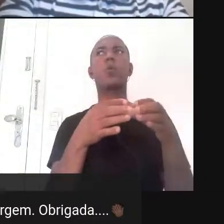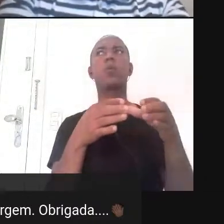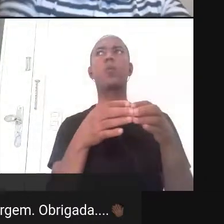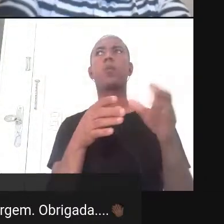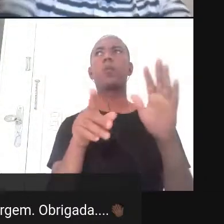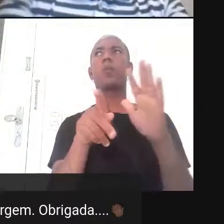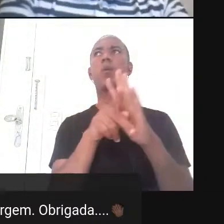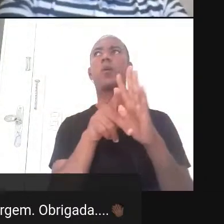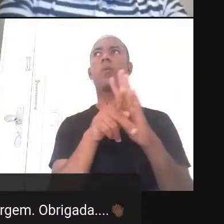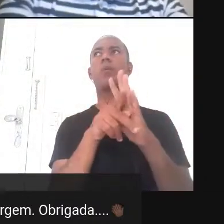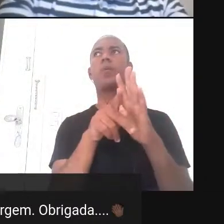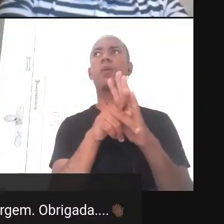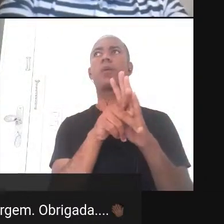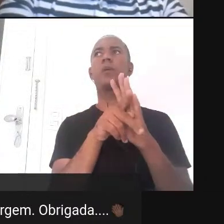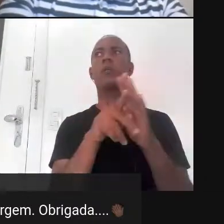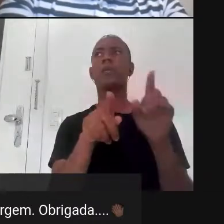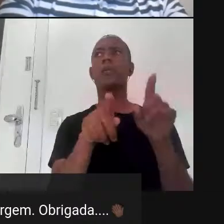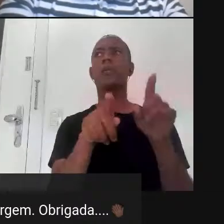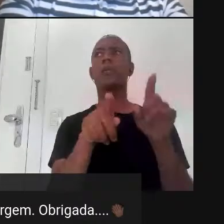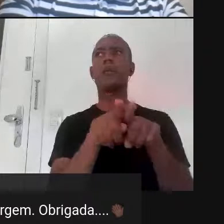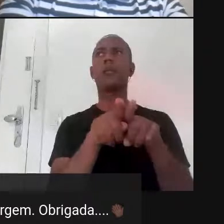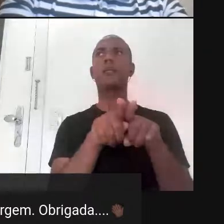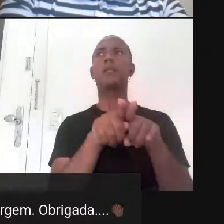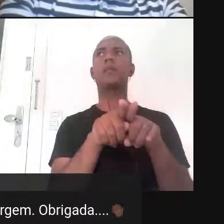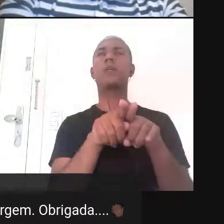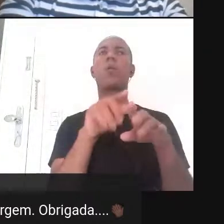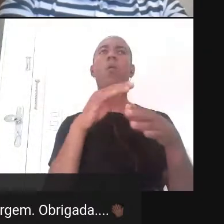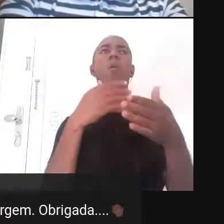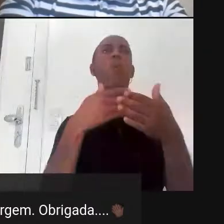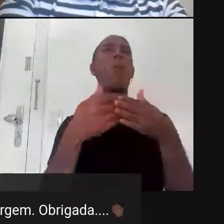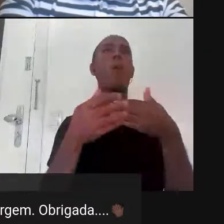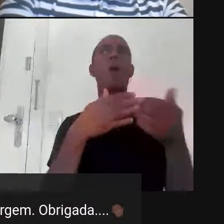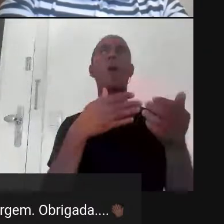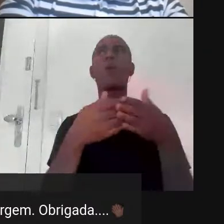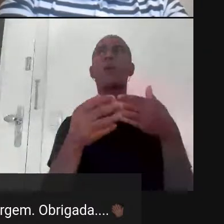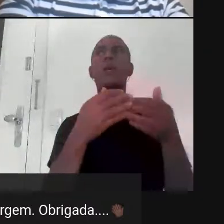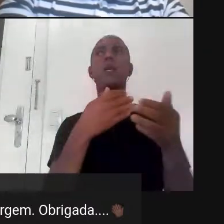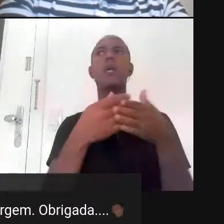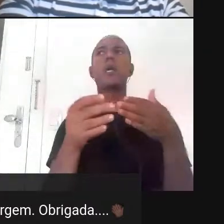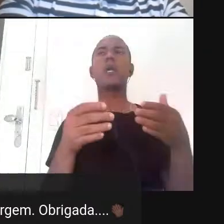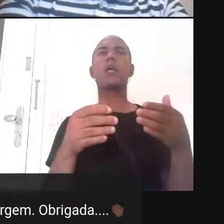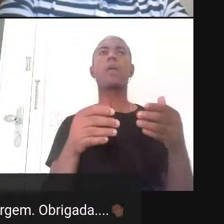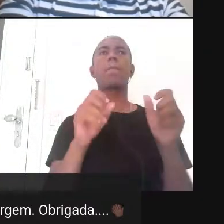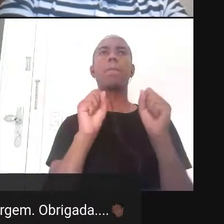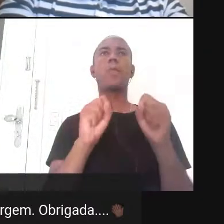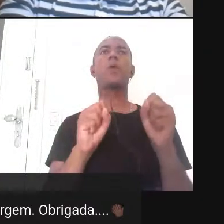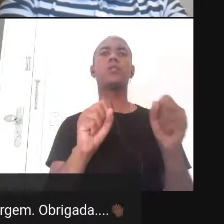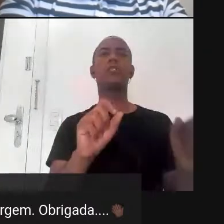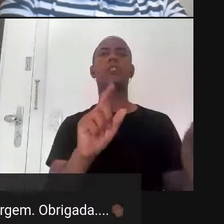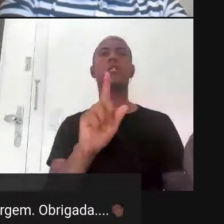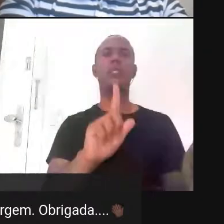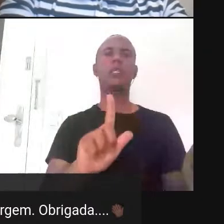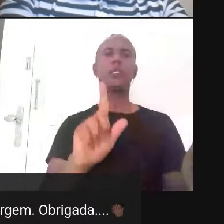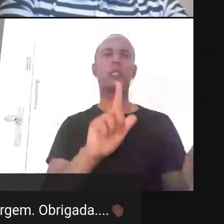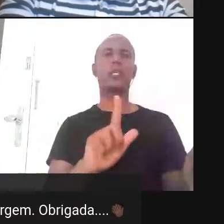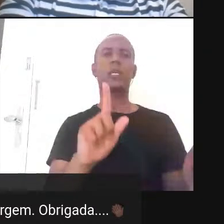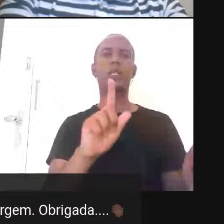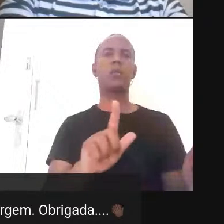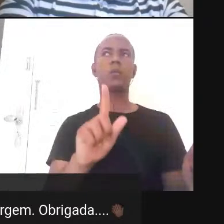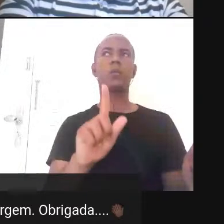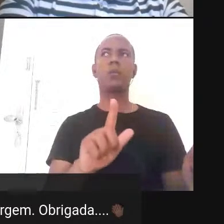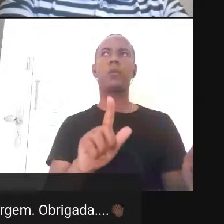De qualquer forma, a literatura enquanto expressão da